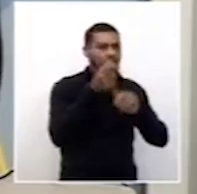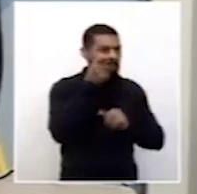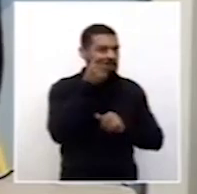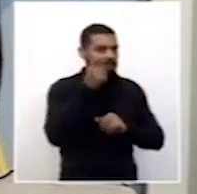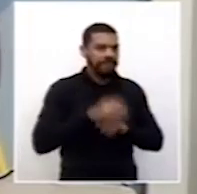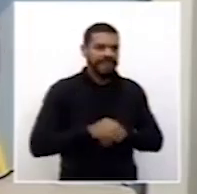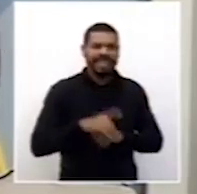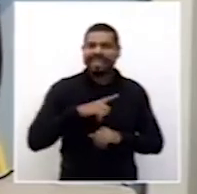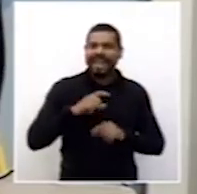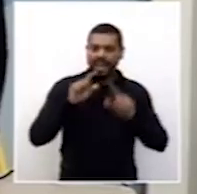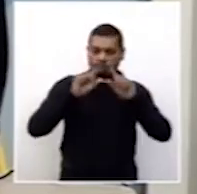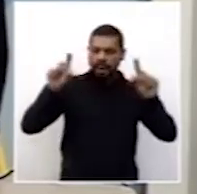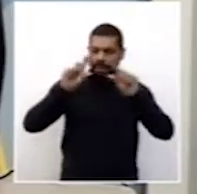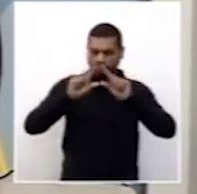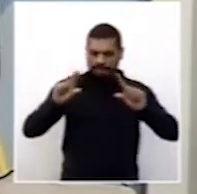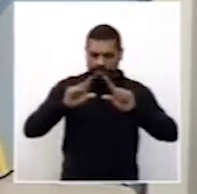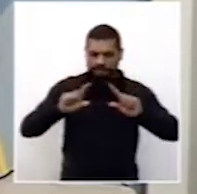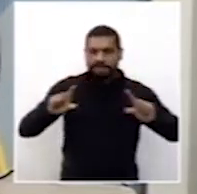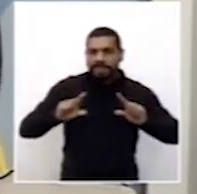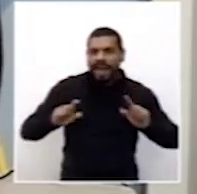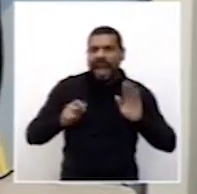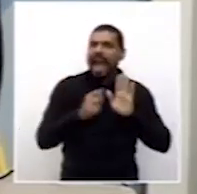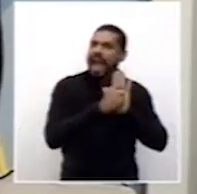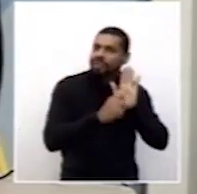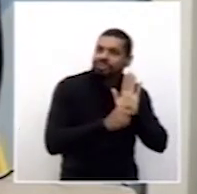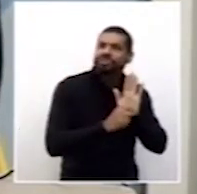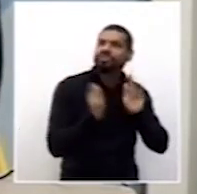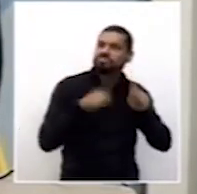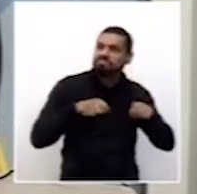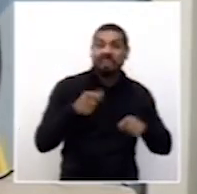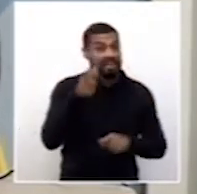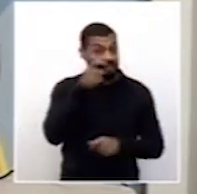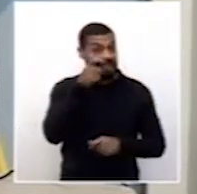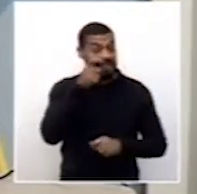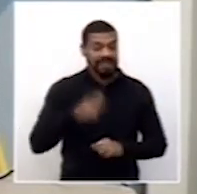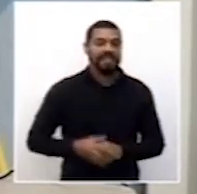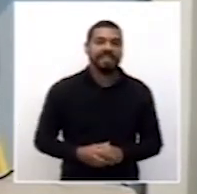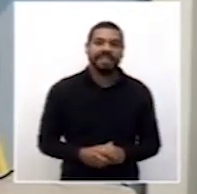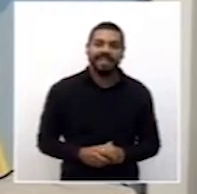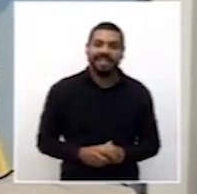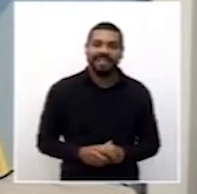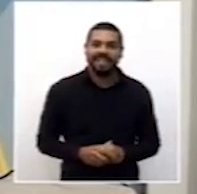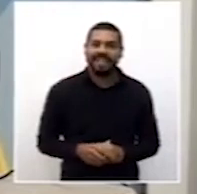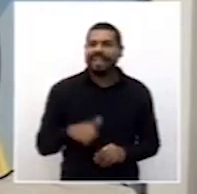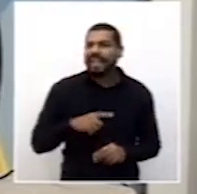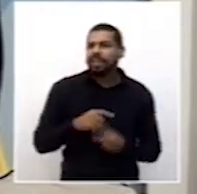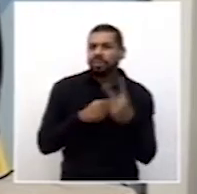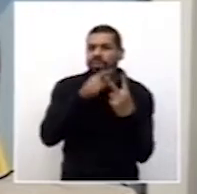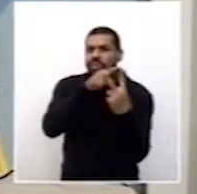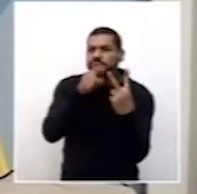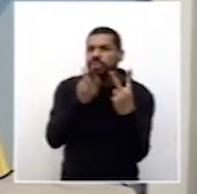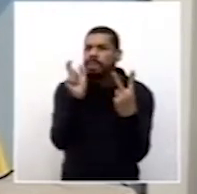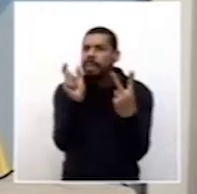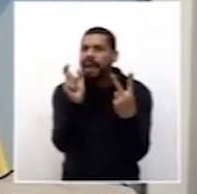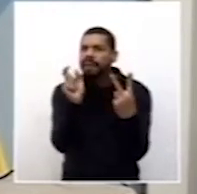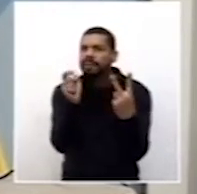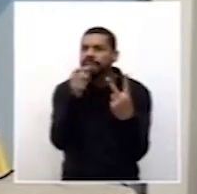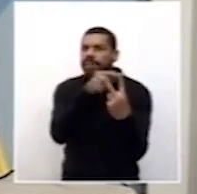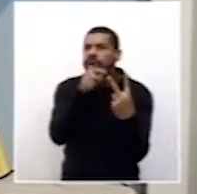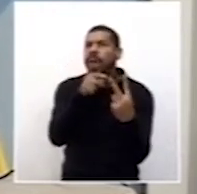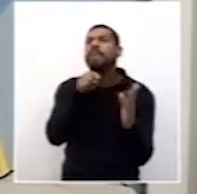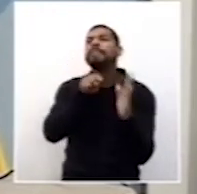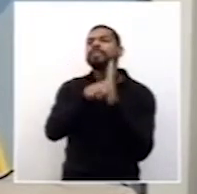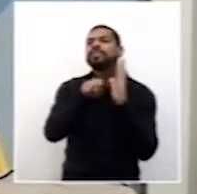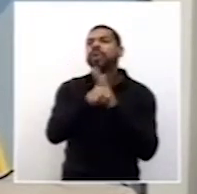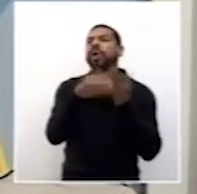tem até parágrafos e artigos muito interessantes. Bem, tem duas palavrinhas que eu gostaria de perguntar